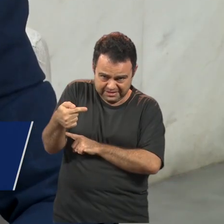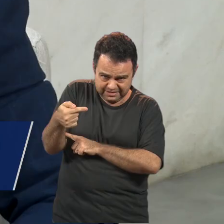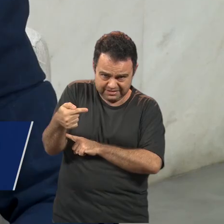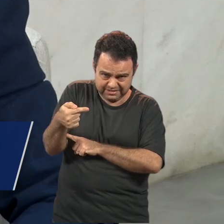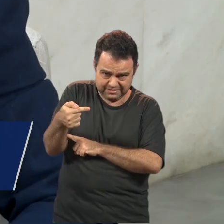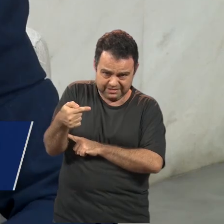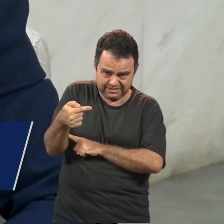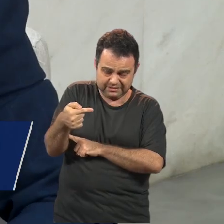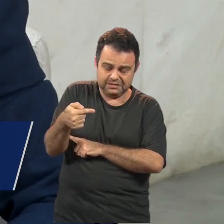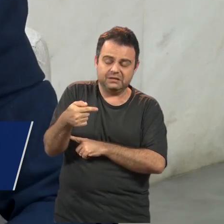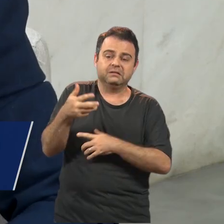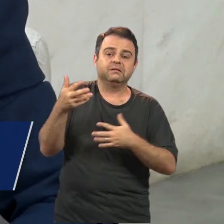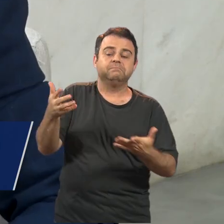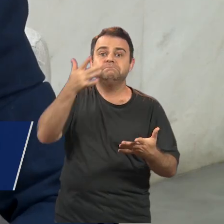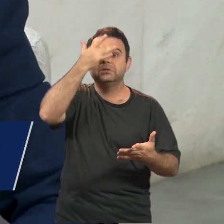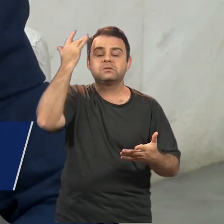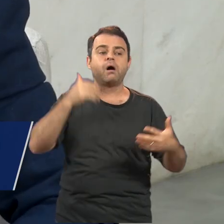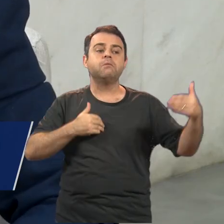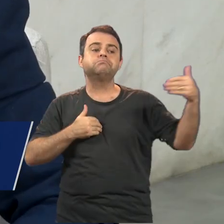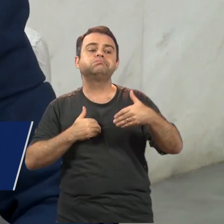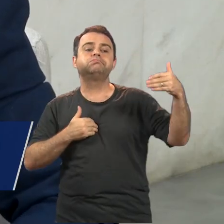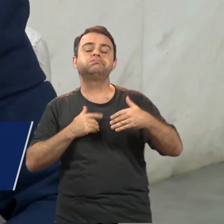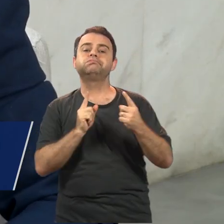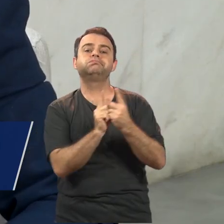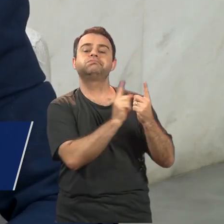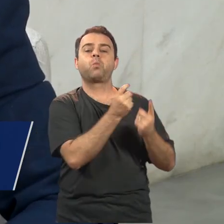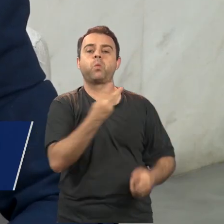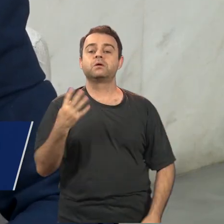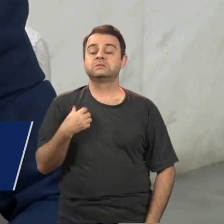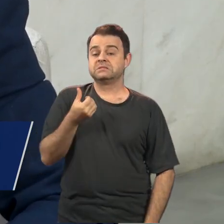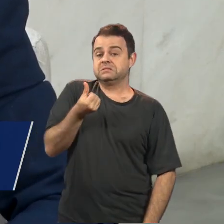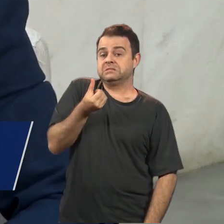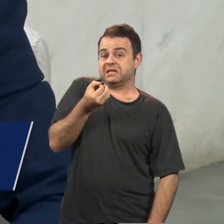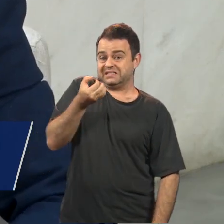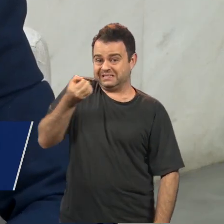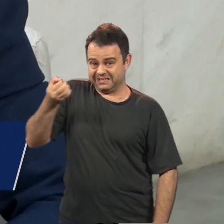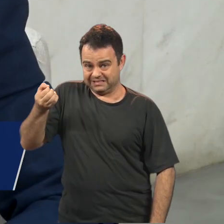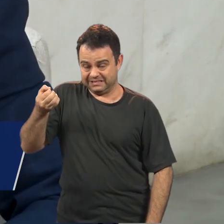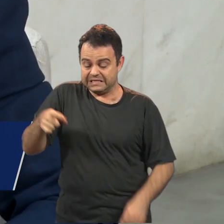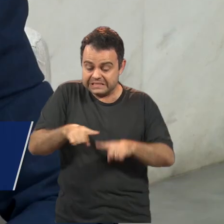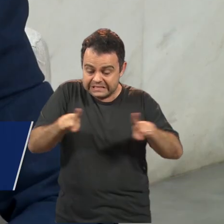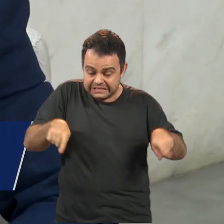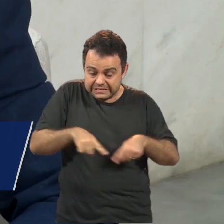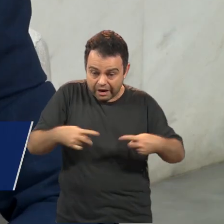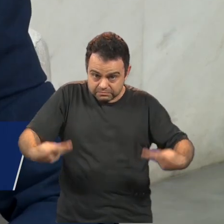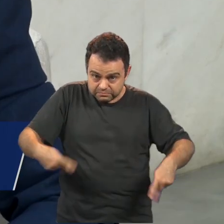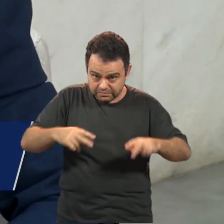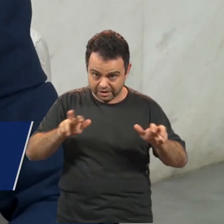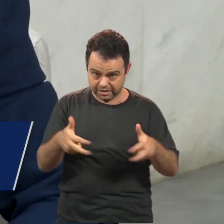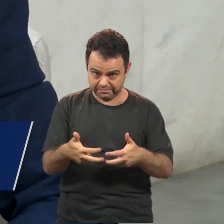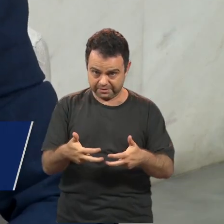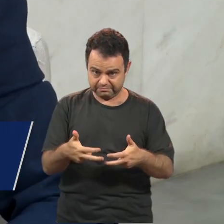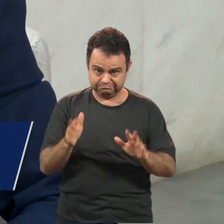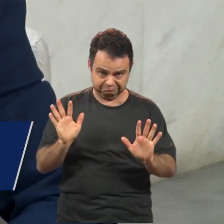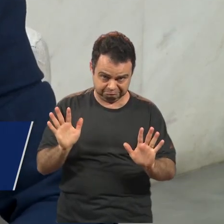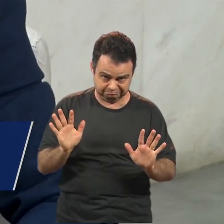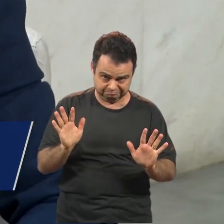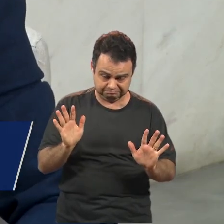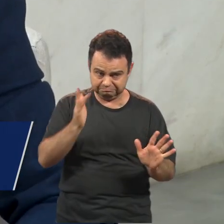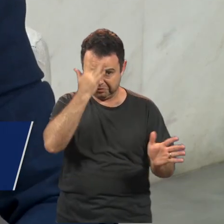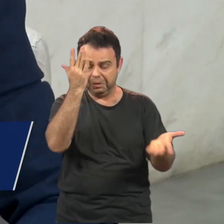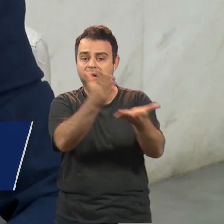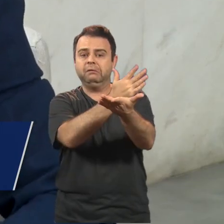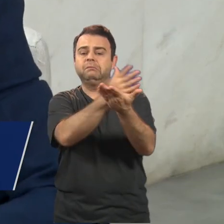foram mais de 600 pessoas atendidas. Eu digo só no gabinete físico, fora que muita gente fala assim, mas